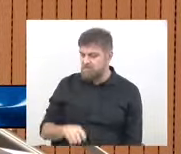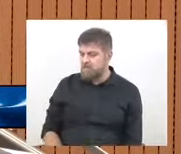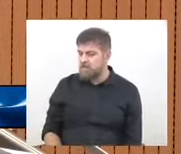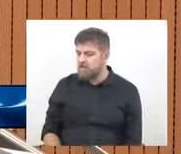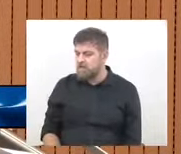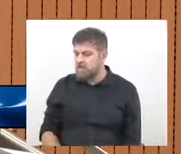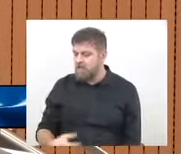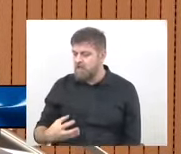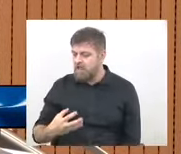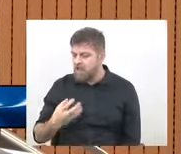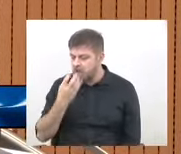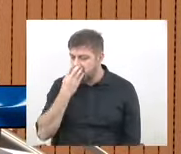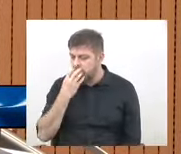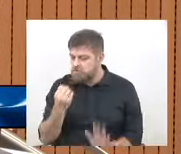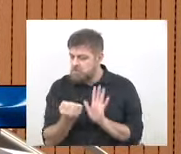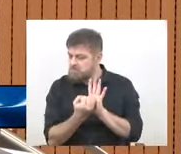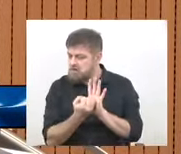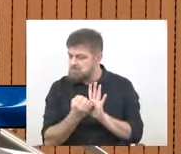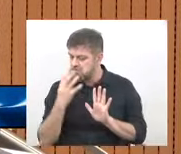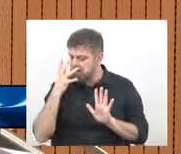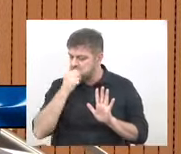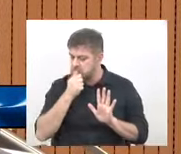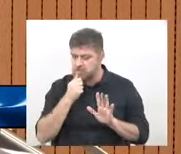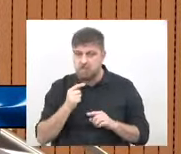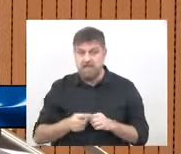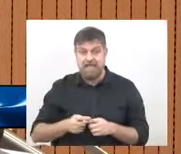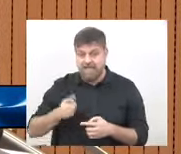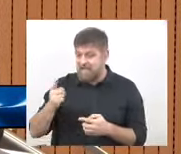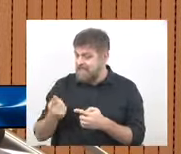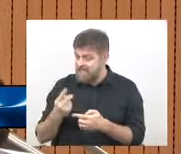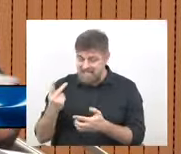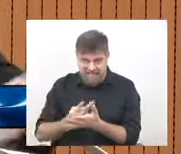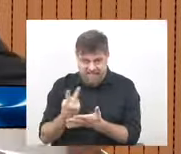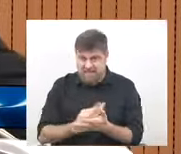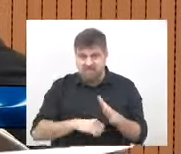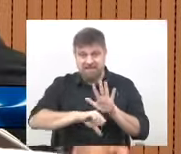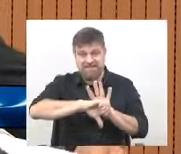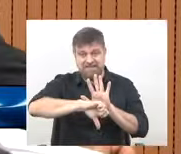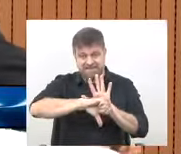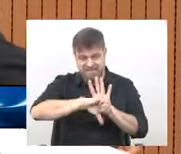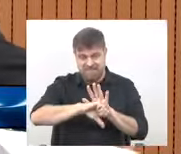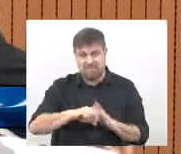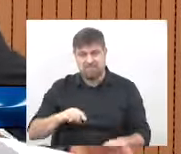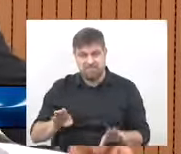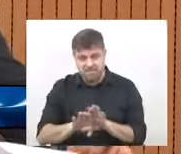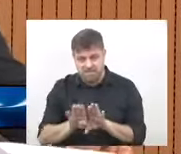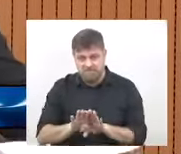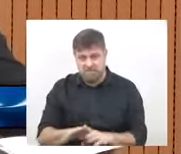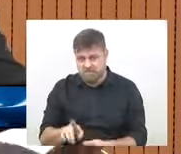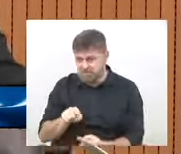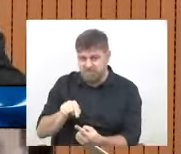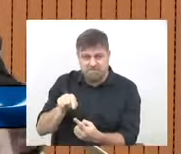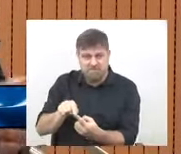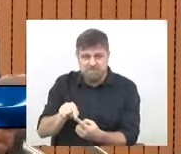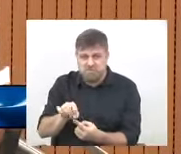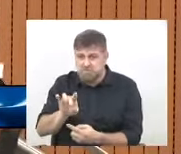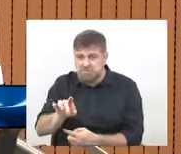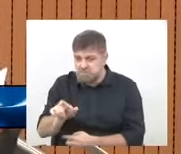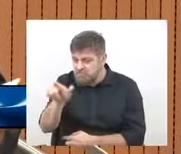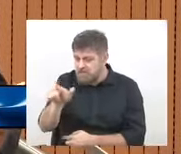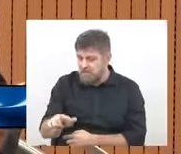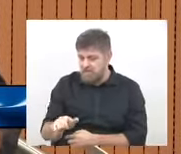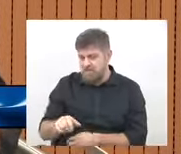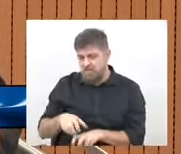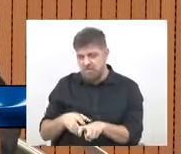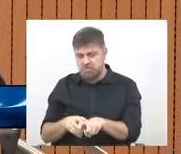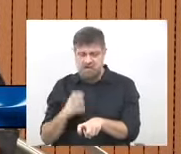é considerada mutilação e crime ambiental. E todos esses procedimentos, eles têm fins absolutamente estéticos,